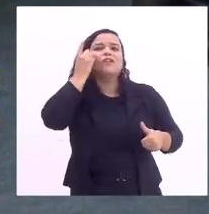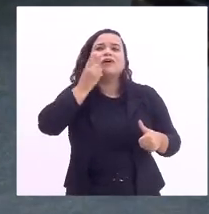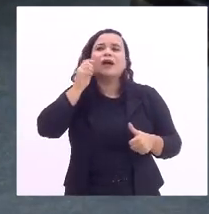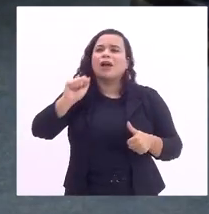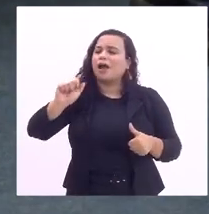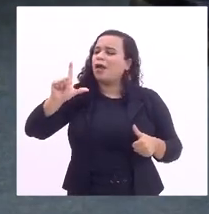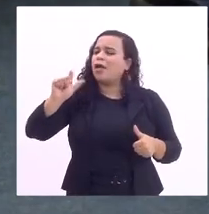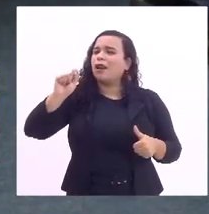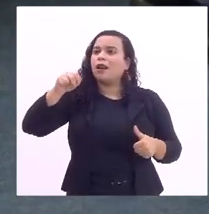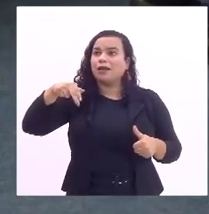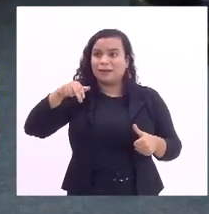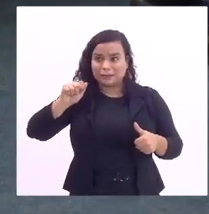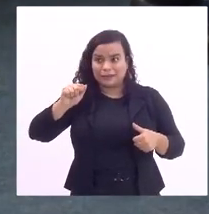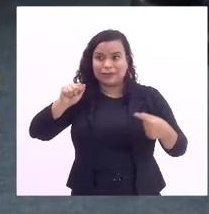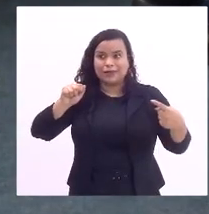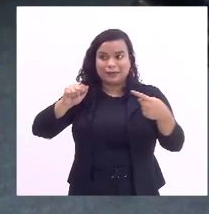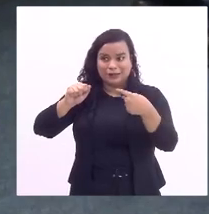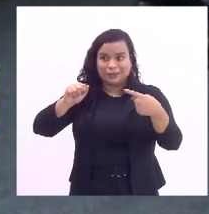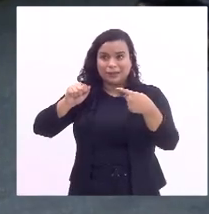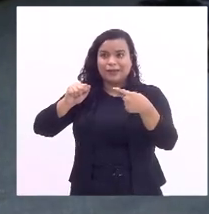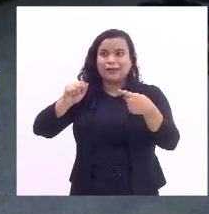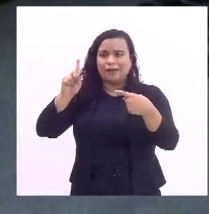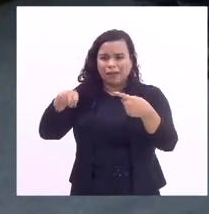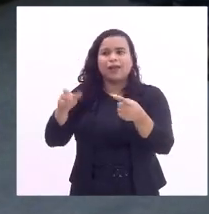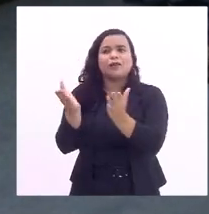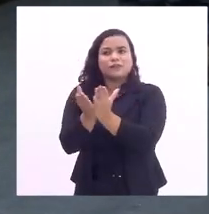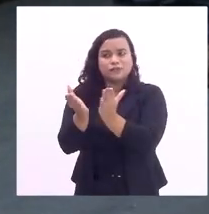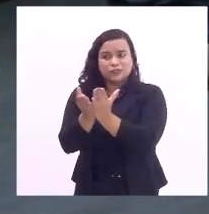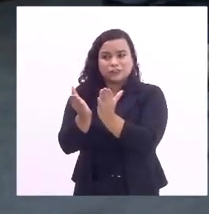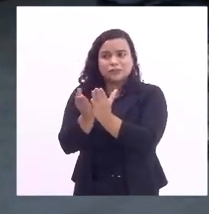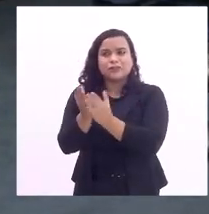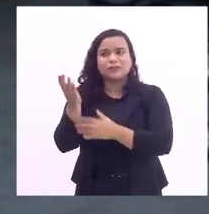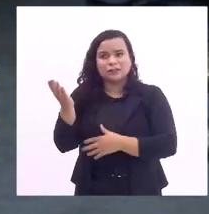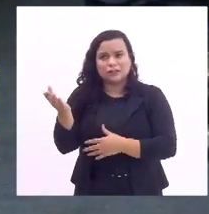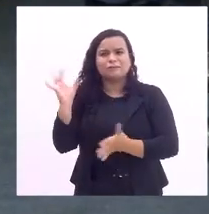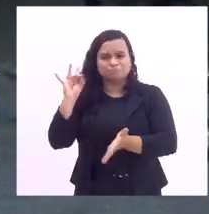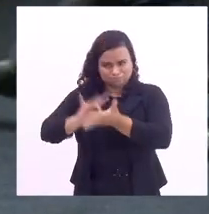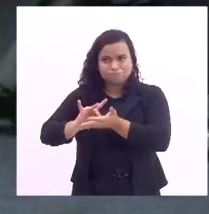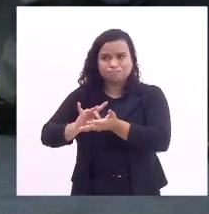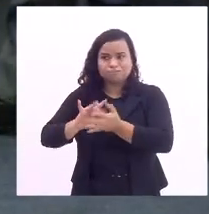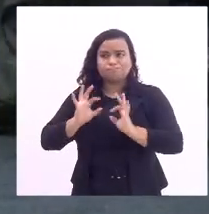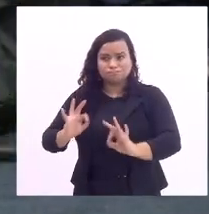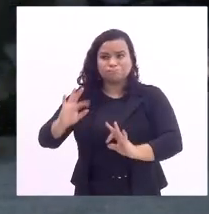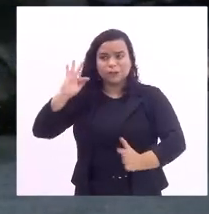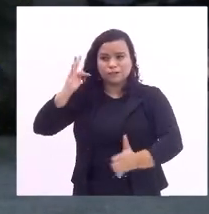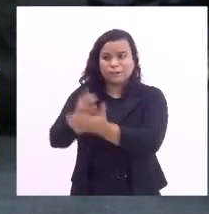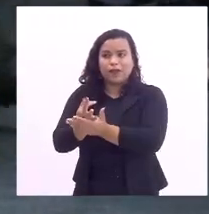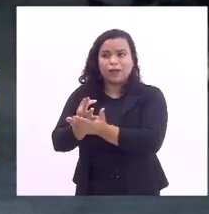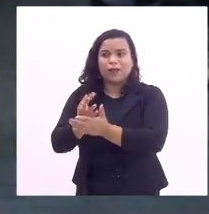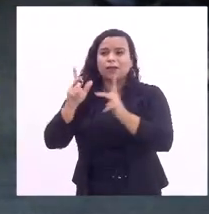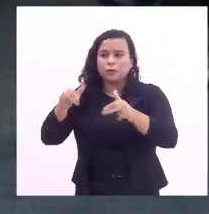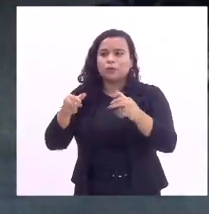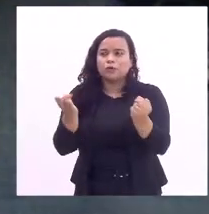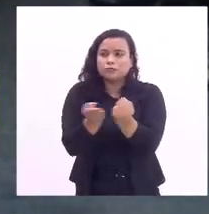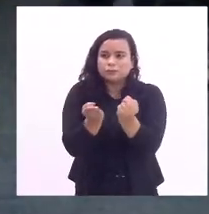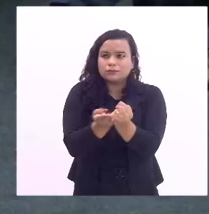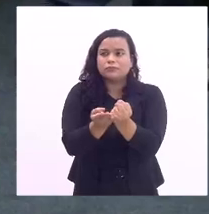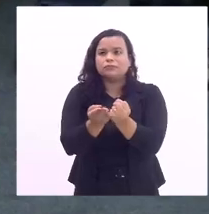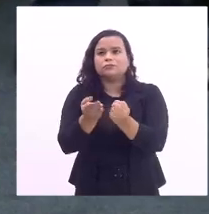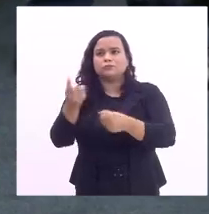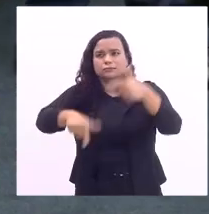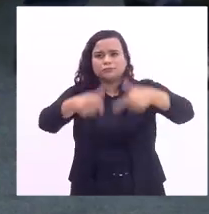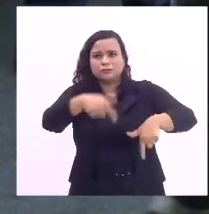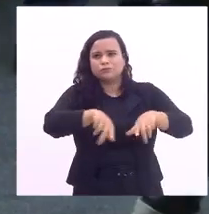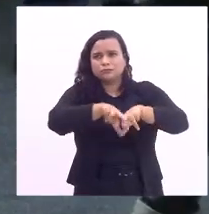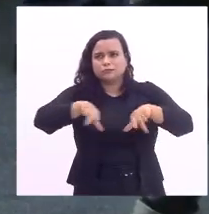que é uma evangélica verdadeira e de fé, assim como o deputado Samuel, os demais.